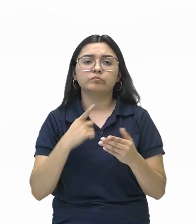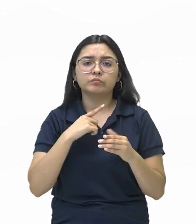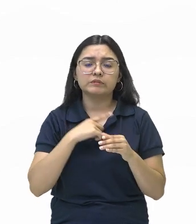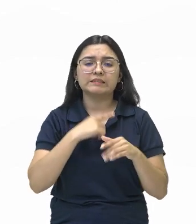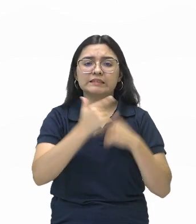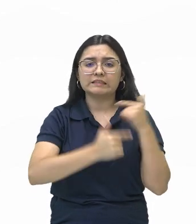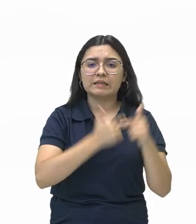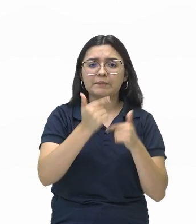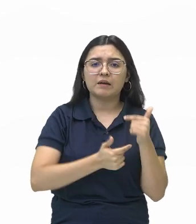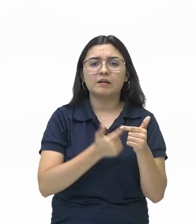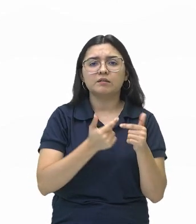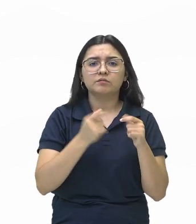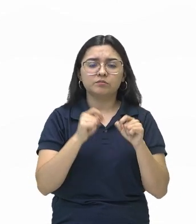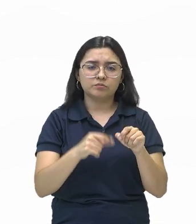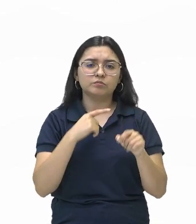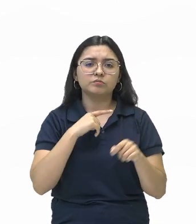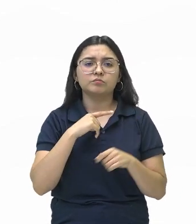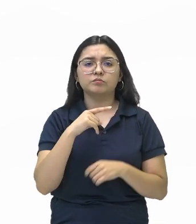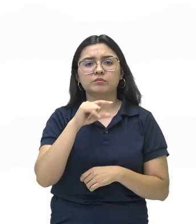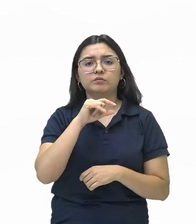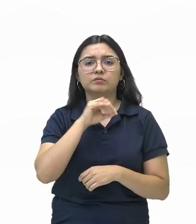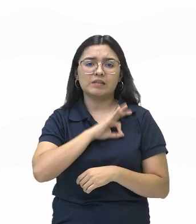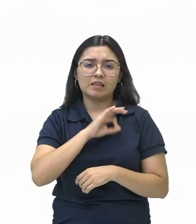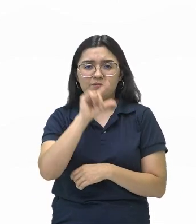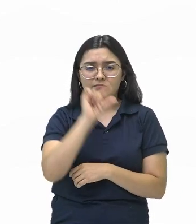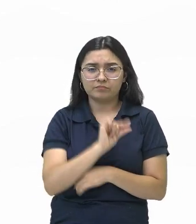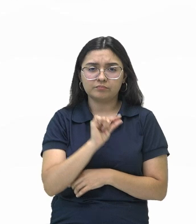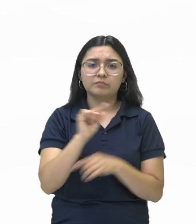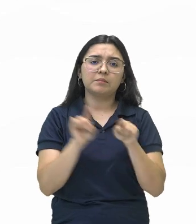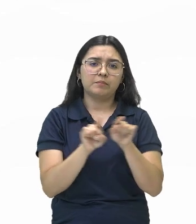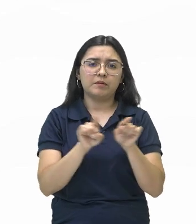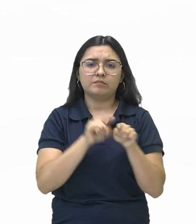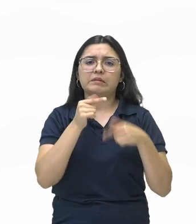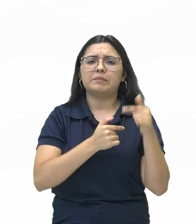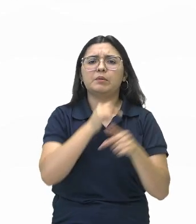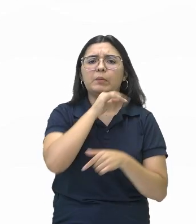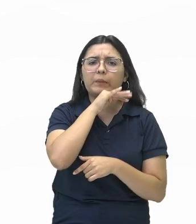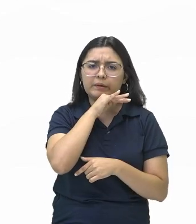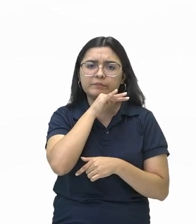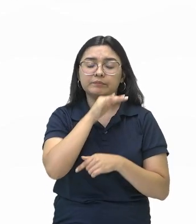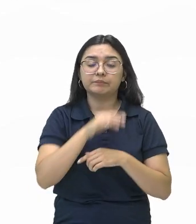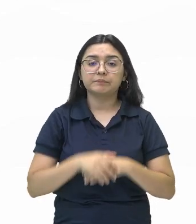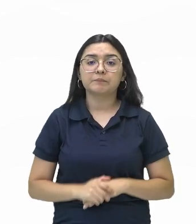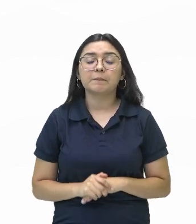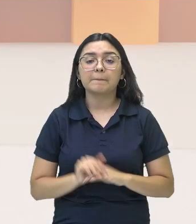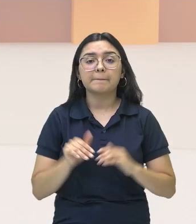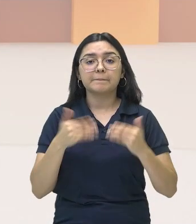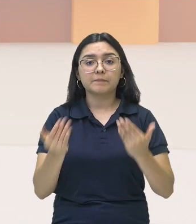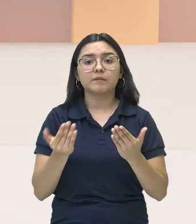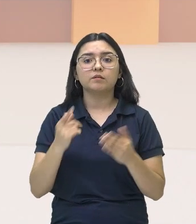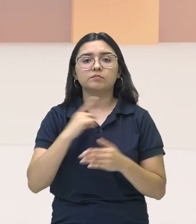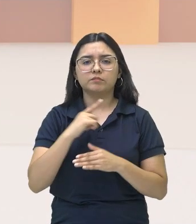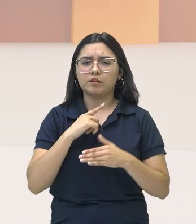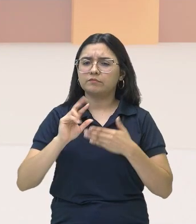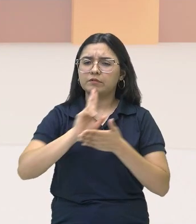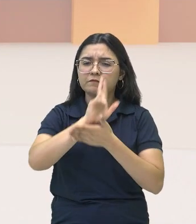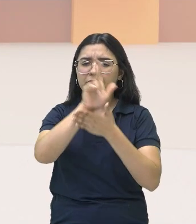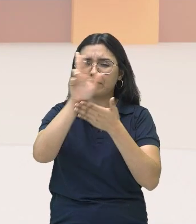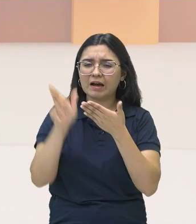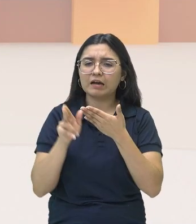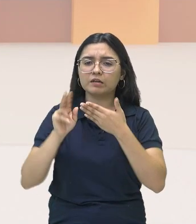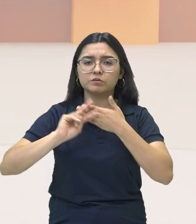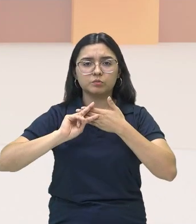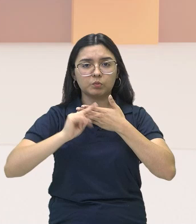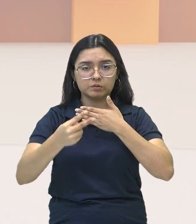com menor remuneração. Olha só que interessante, não é? E isso trouxe muitas